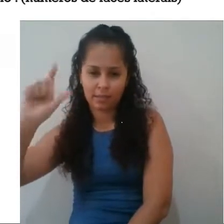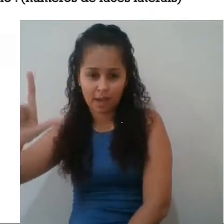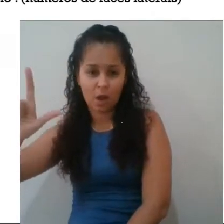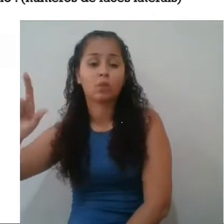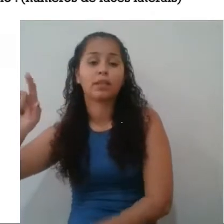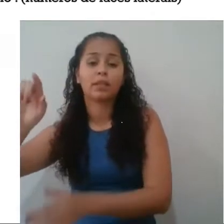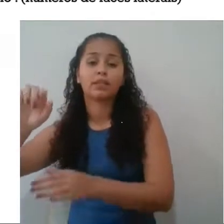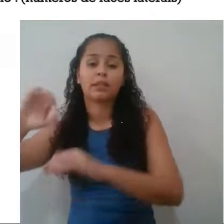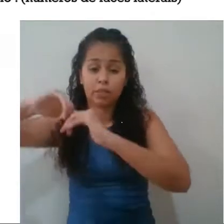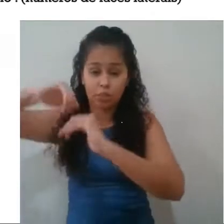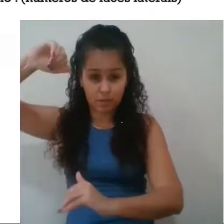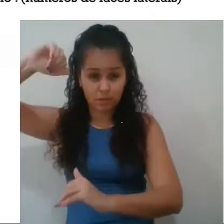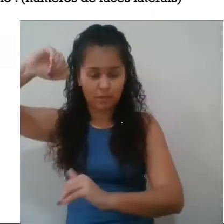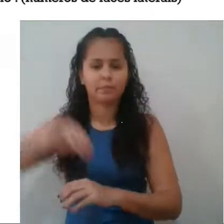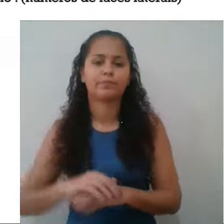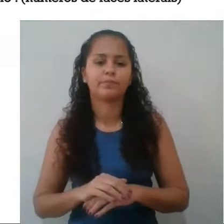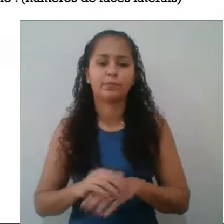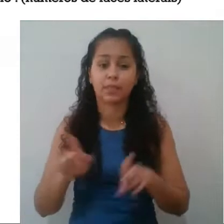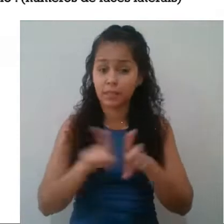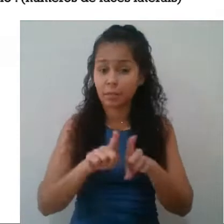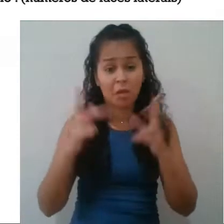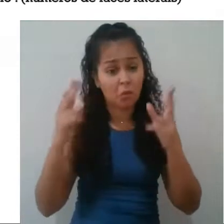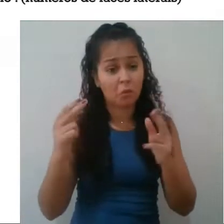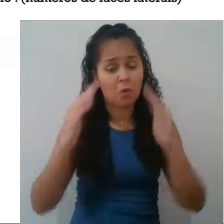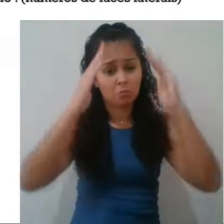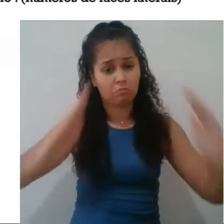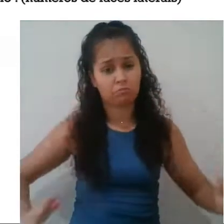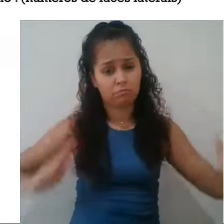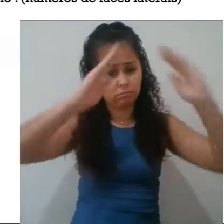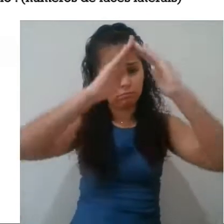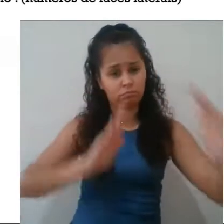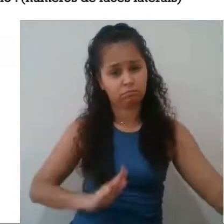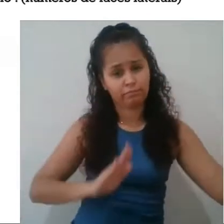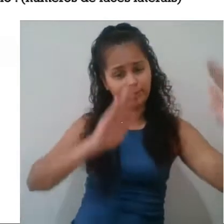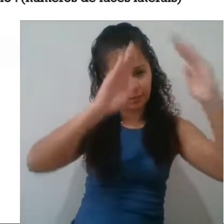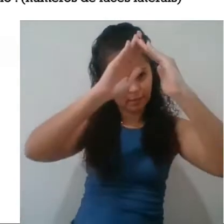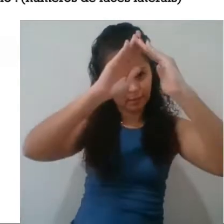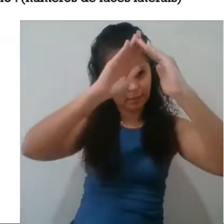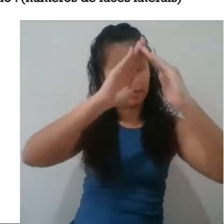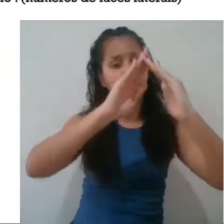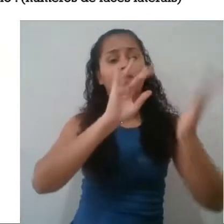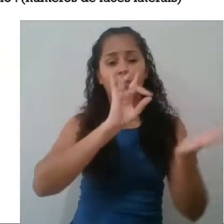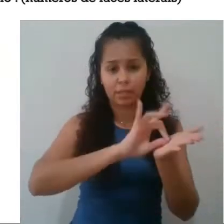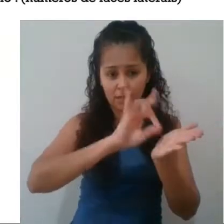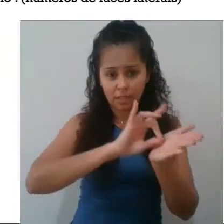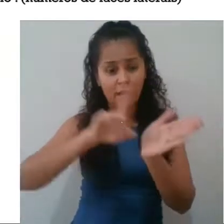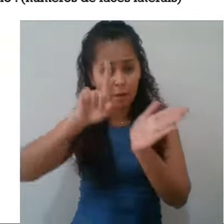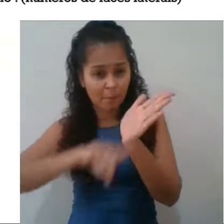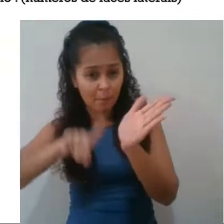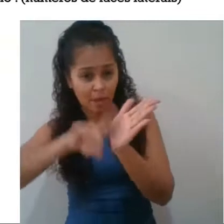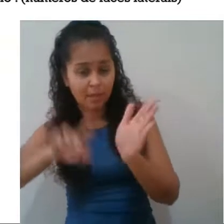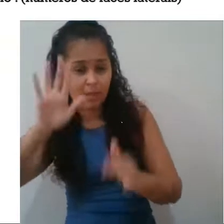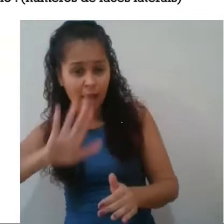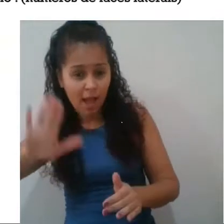lateral do tronco de pirâmide é a mesma coisa. Será a área lateral da pirâmide original menos